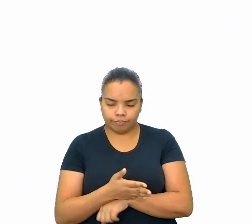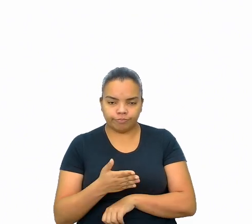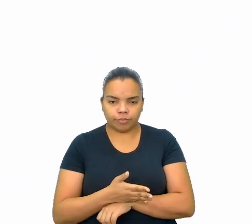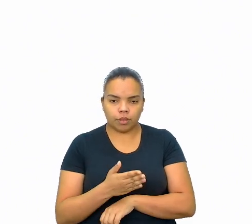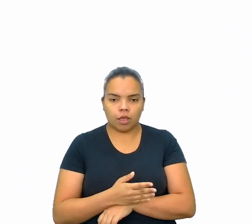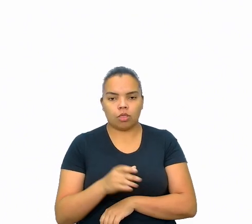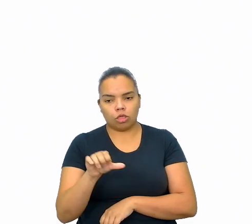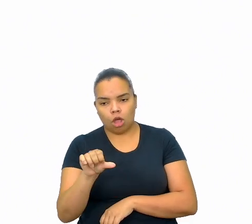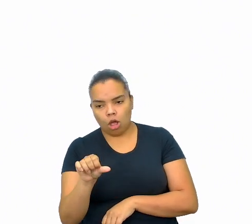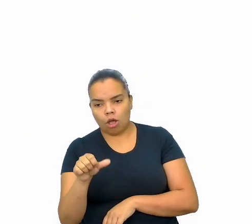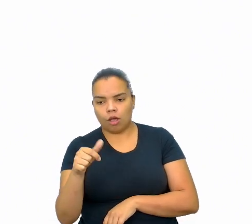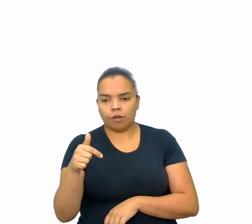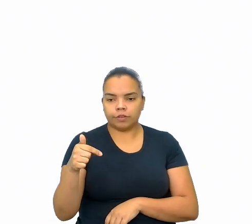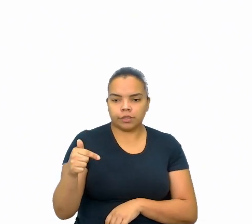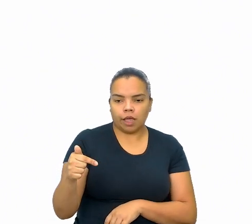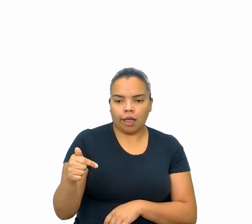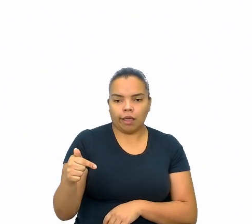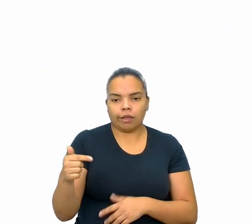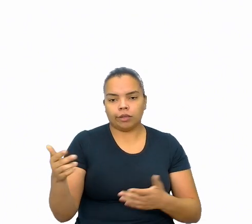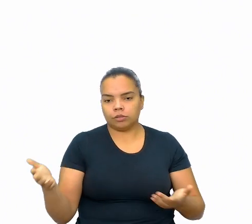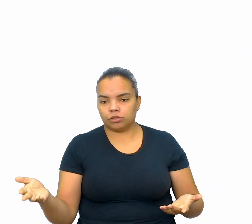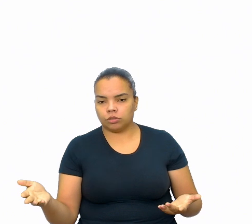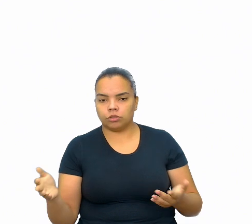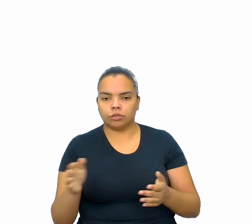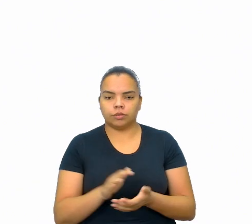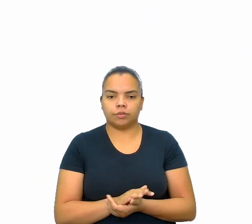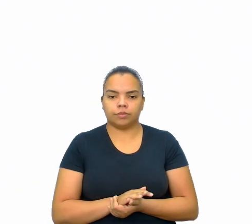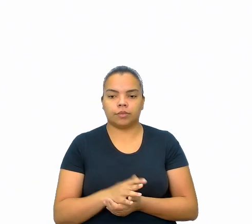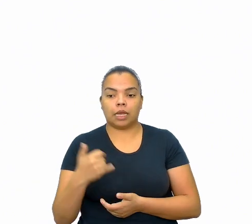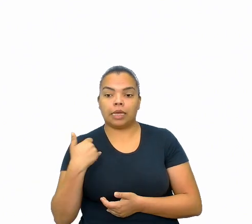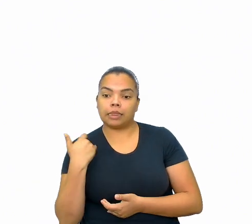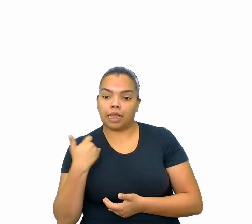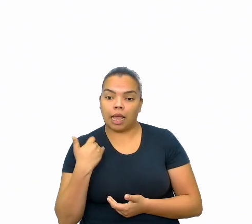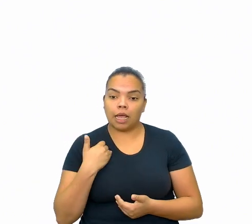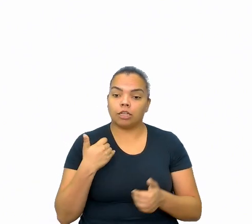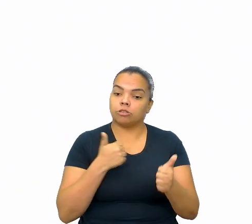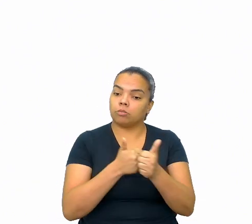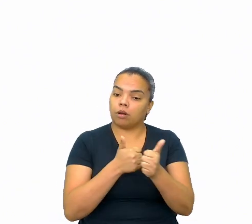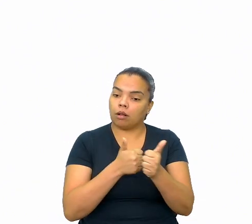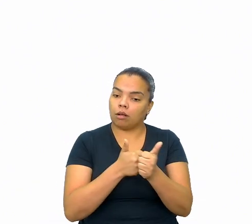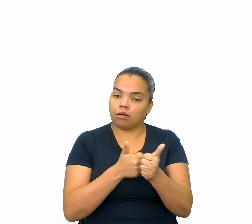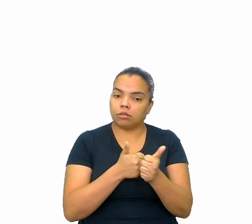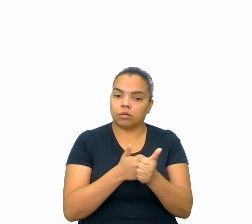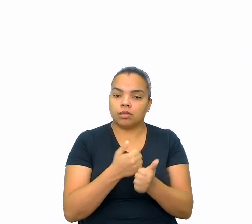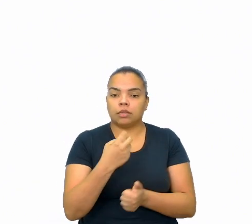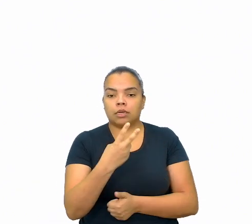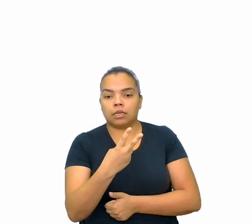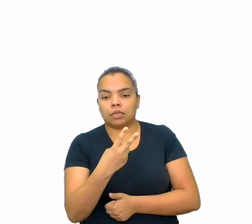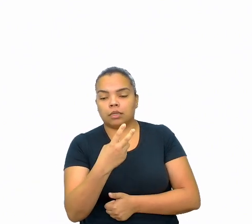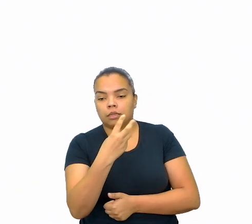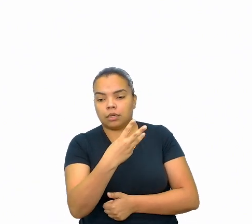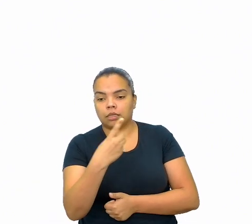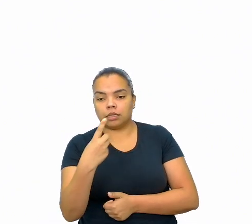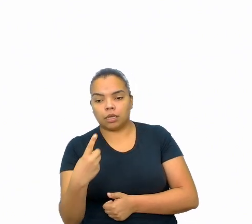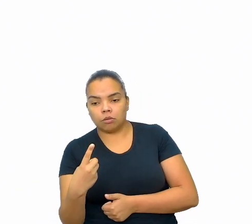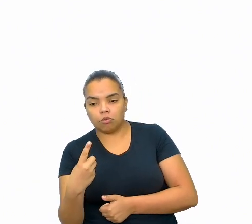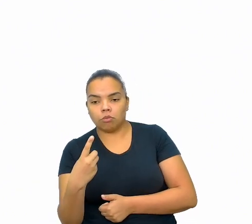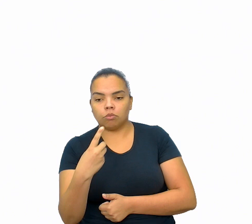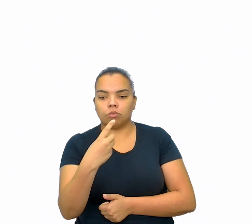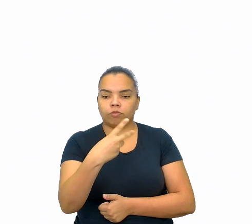que podem ser idades próximas a ele, o 31, o 25, que pode ser